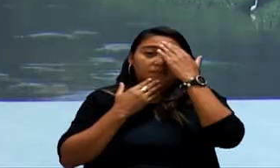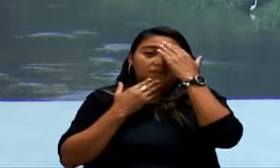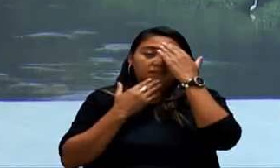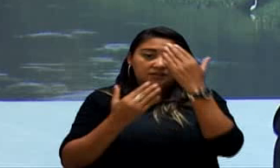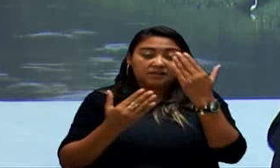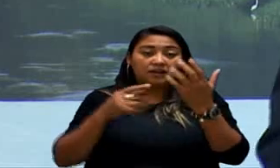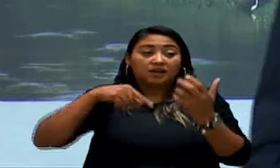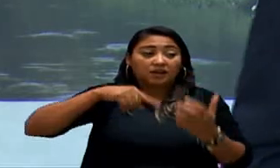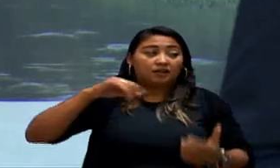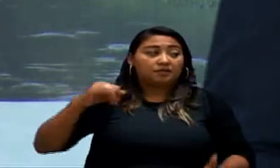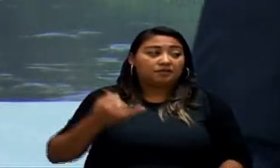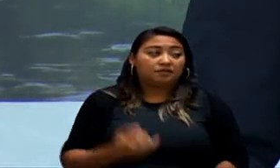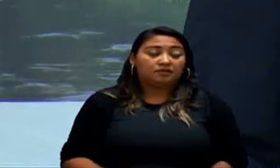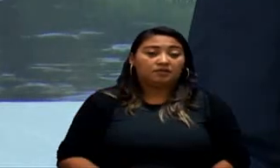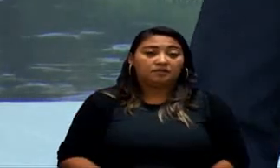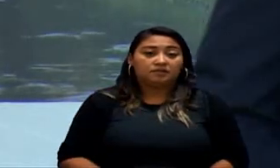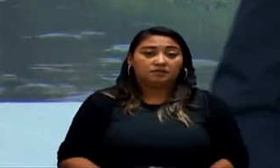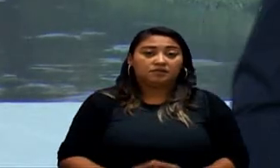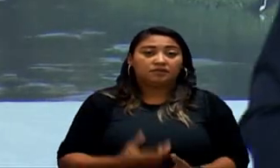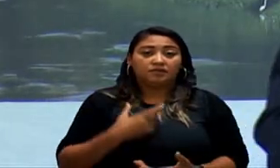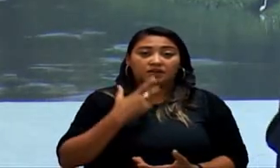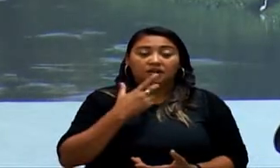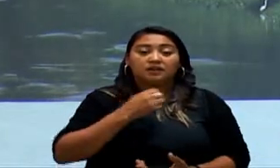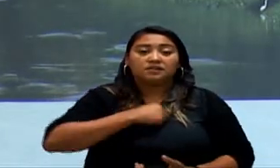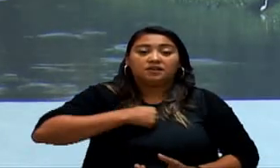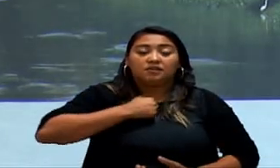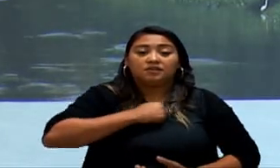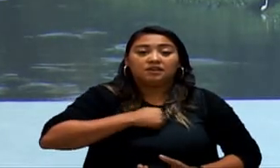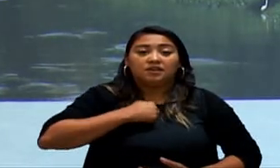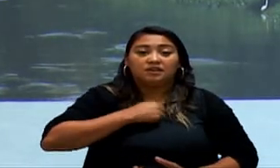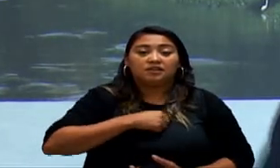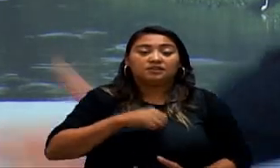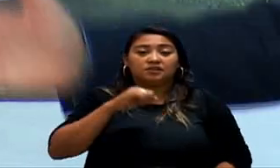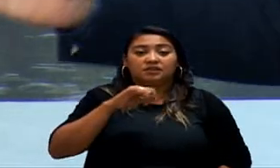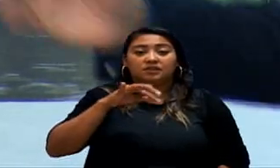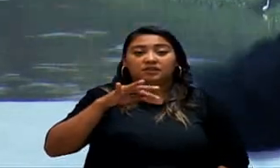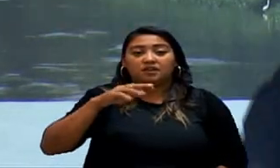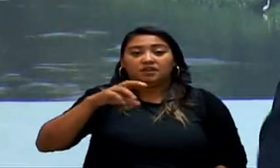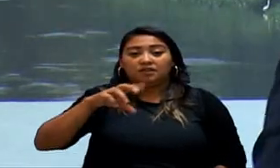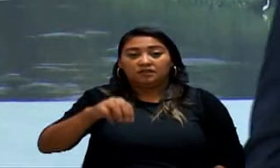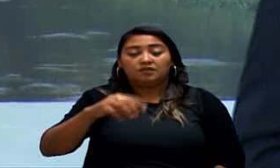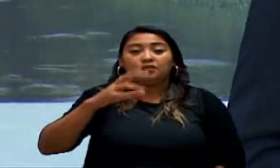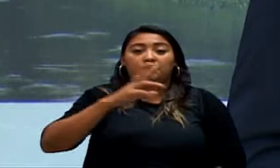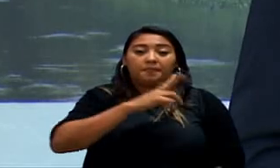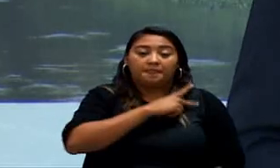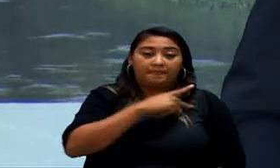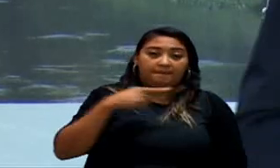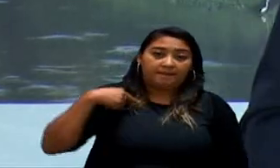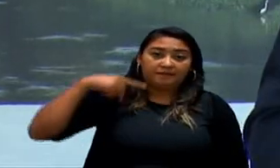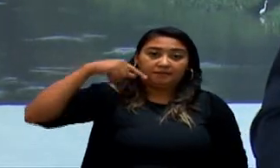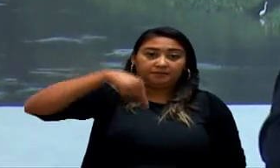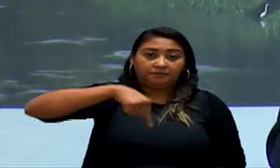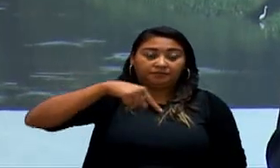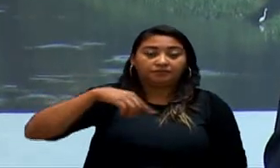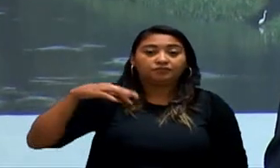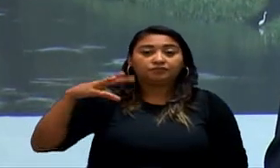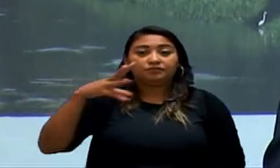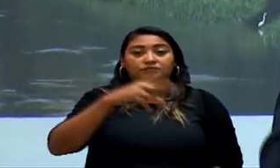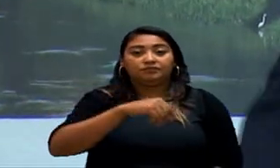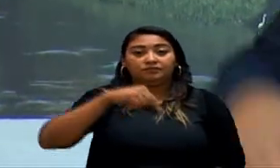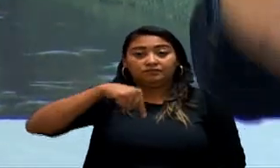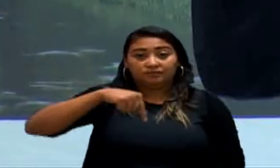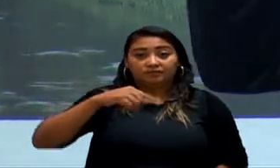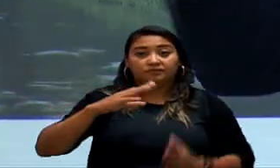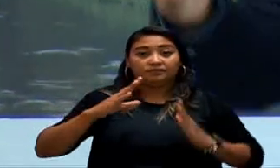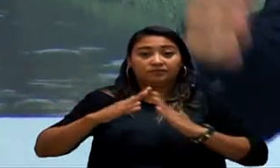agradecer aqui essa oportunidade, dizer que eu estou com muita saudade, Ítalo, em nome do presidente aqui, de todos vocês aqui da